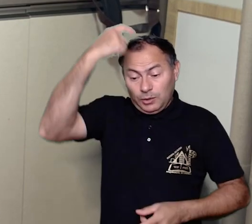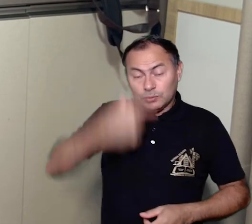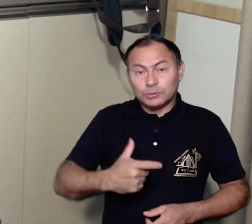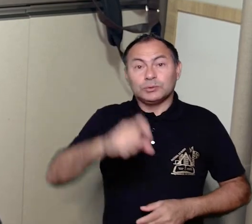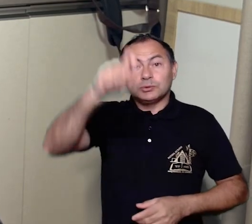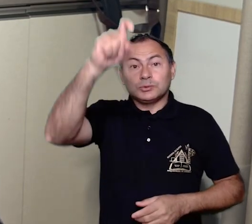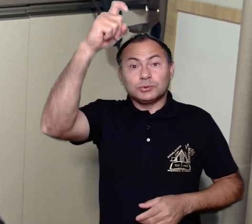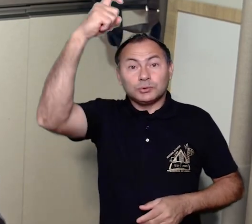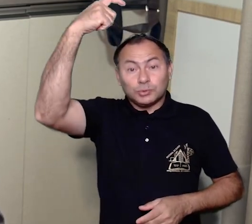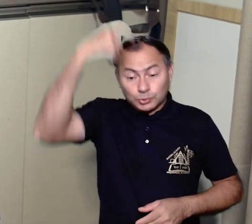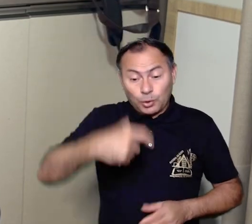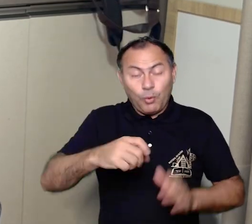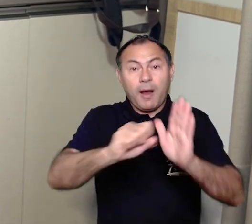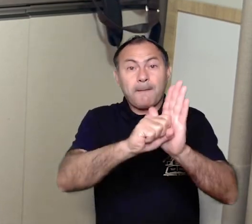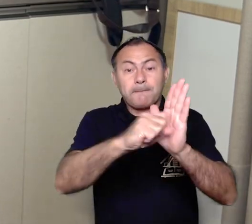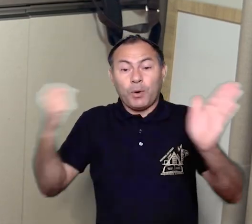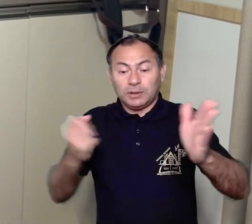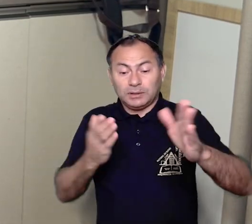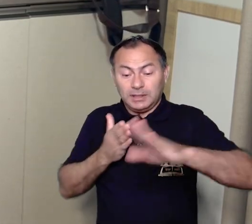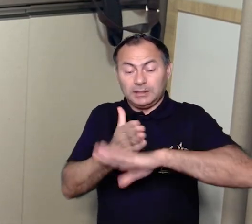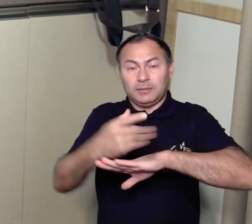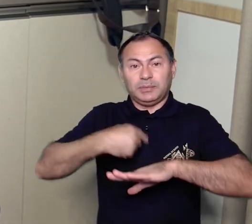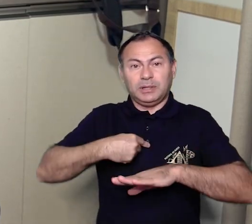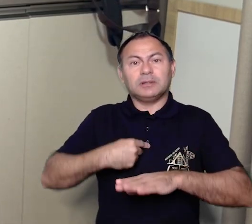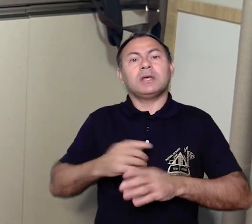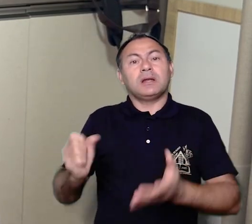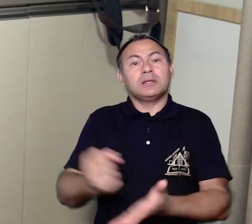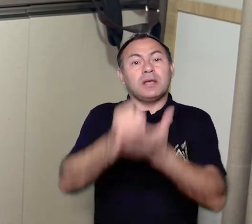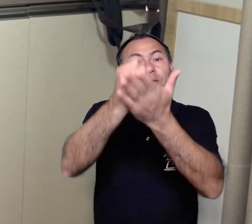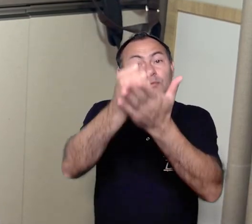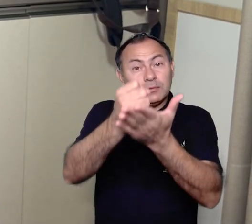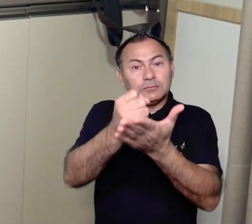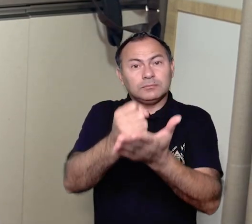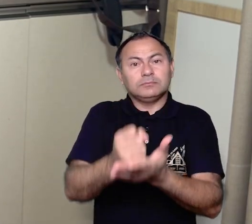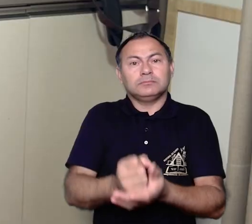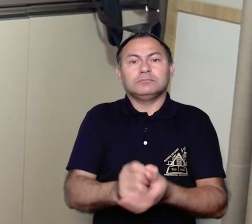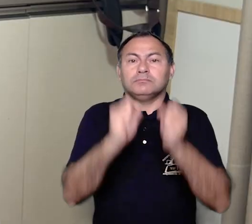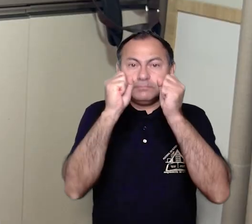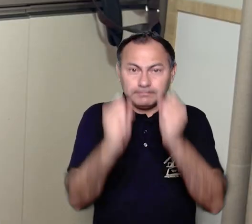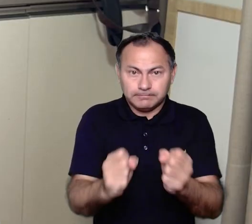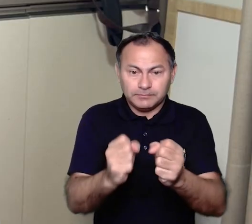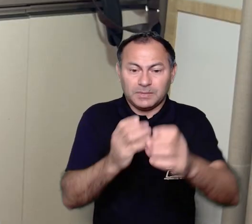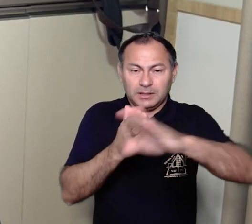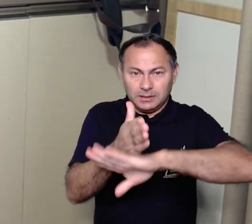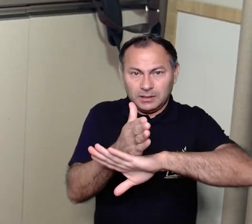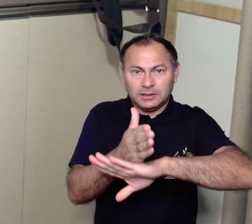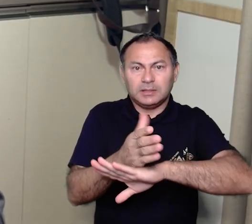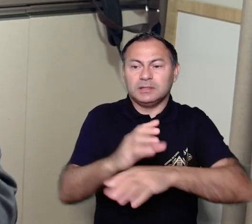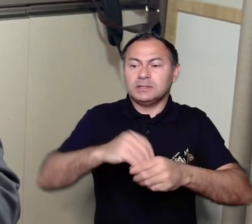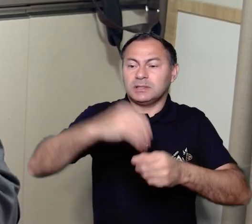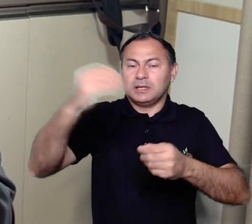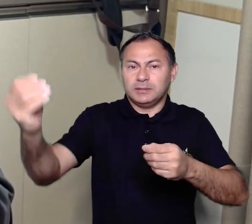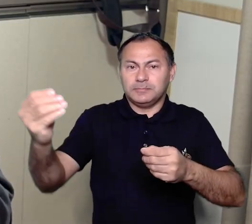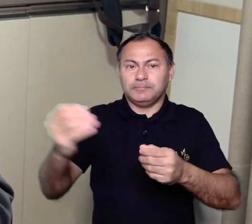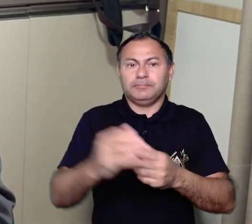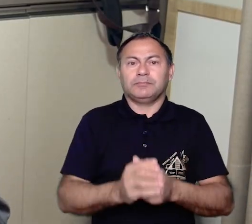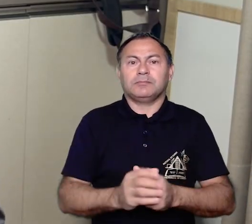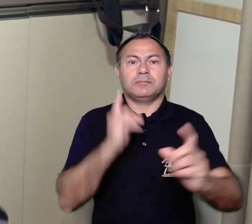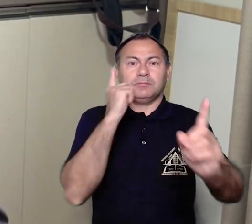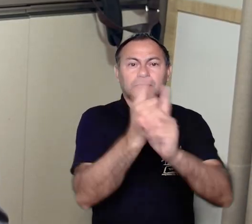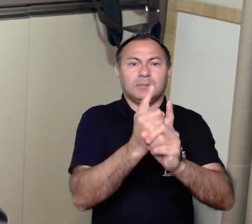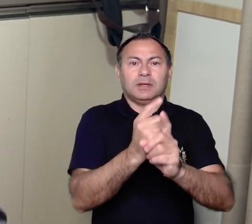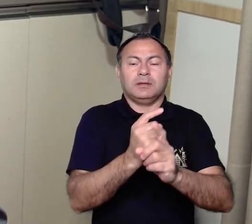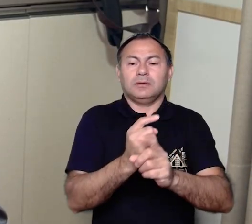sou a porta. Quem entra por mim será salvo e poderá entrar e sair